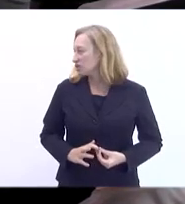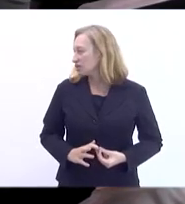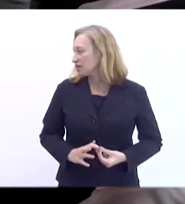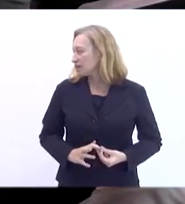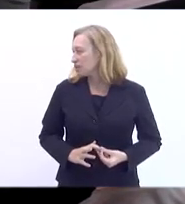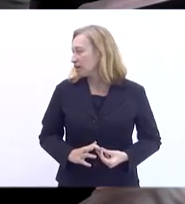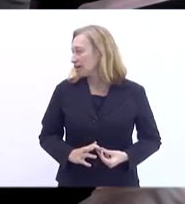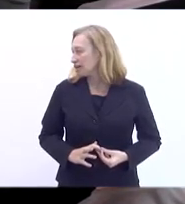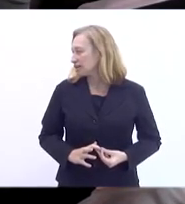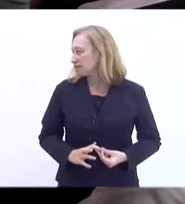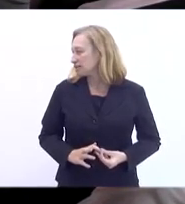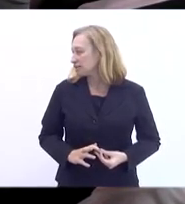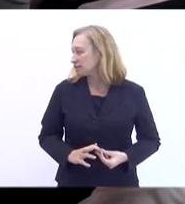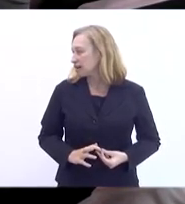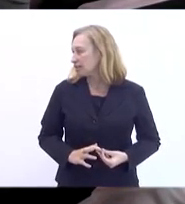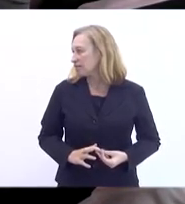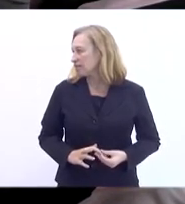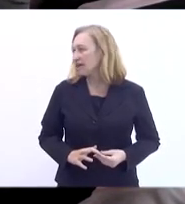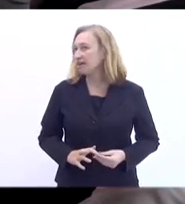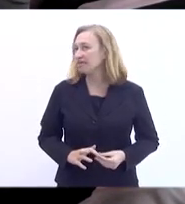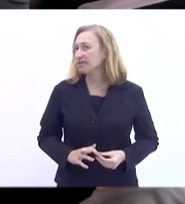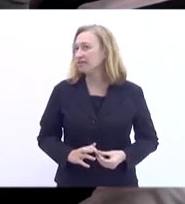oh Alô